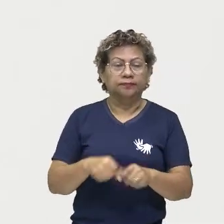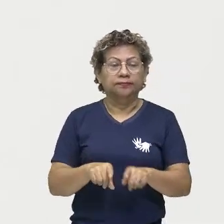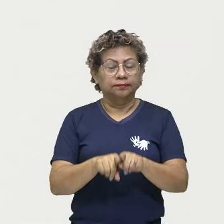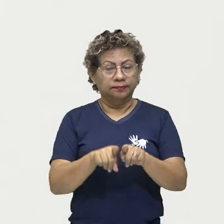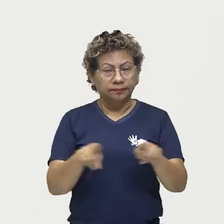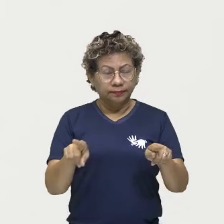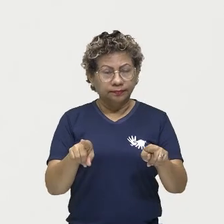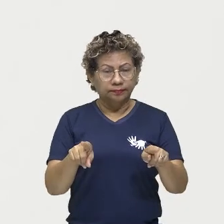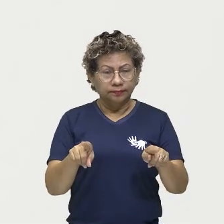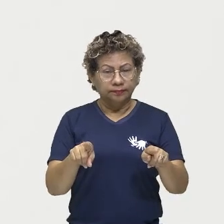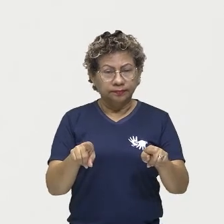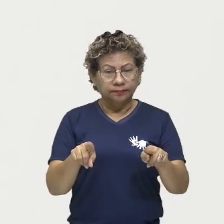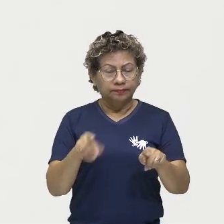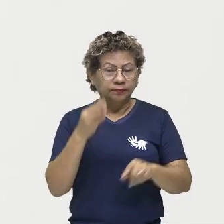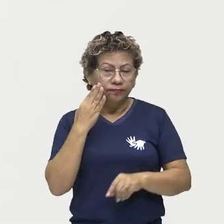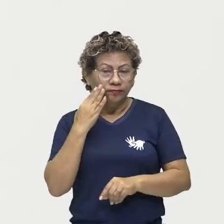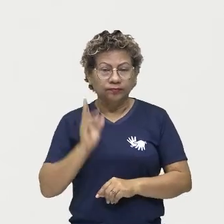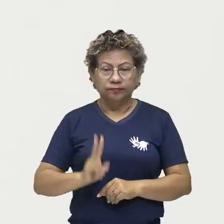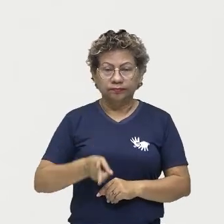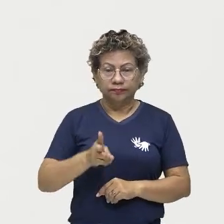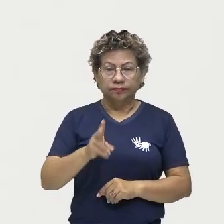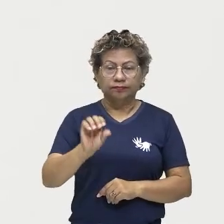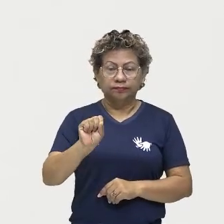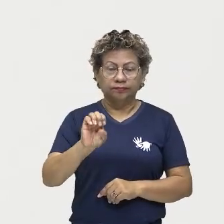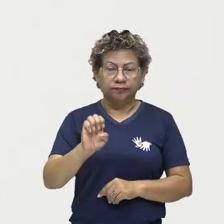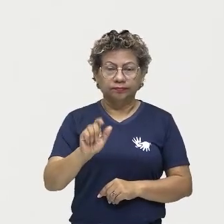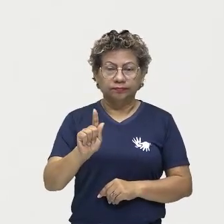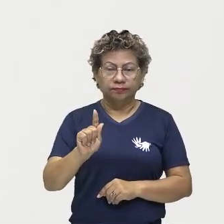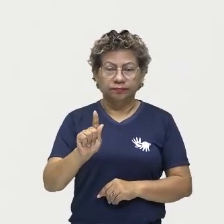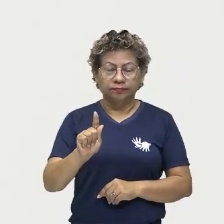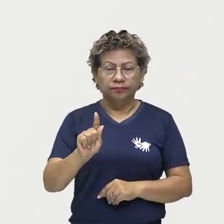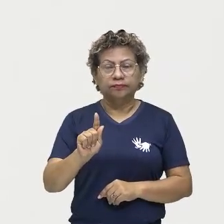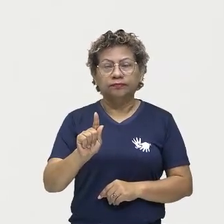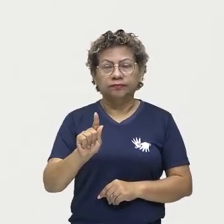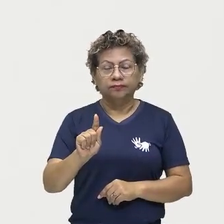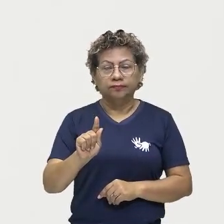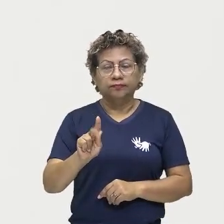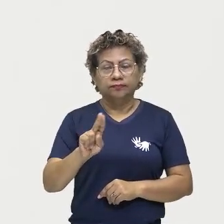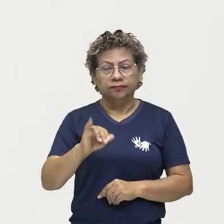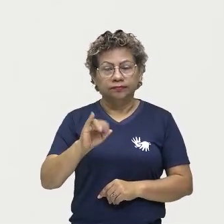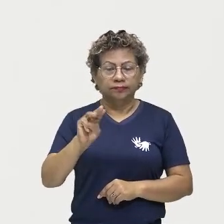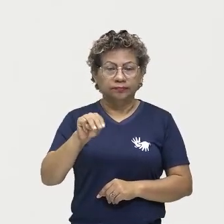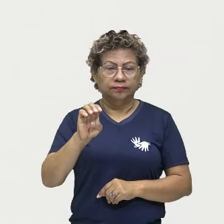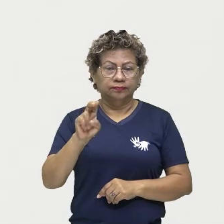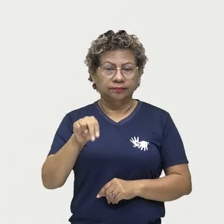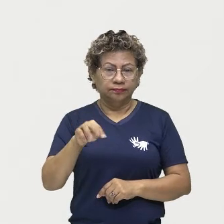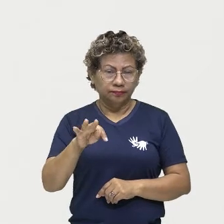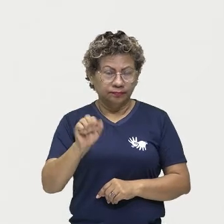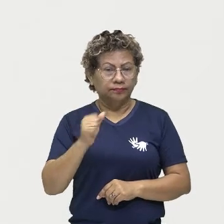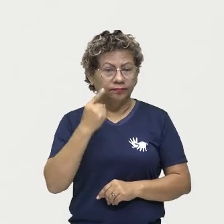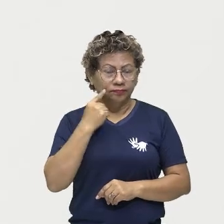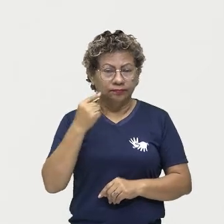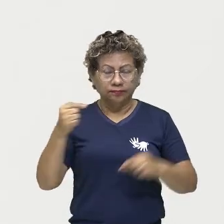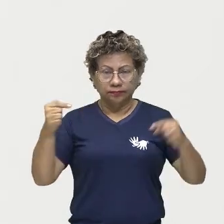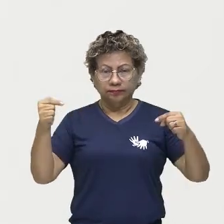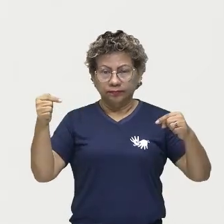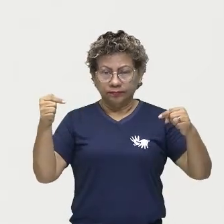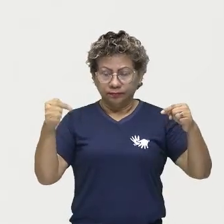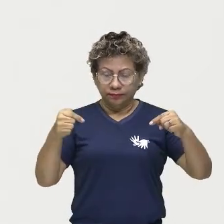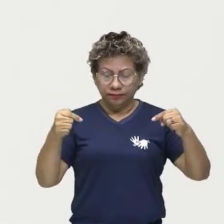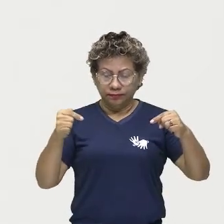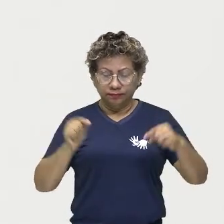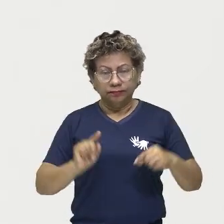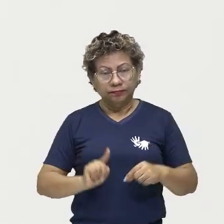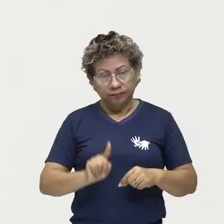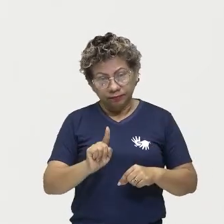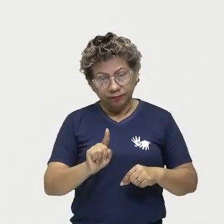com o segmento BC. Nós vamos estar aqui, né, o ponto médio, e vai em seguida traçar uma reta perpendicular